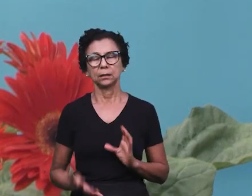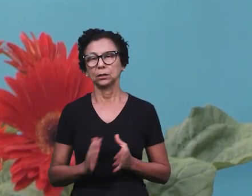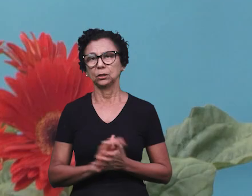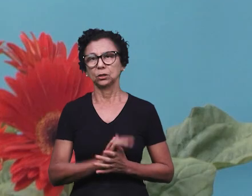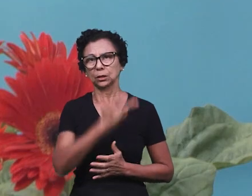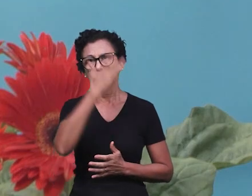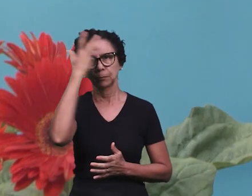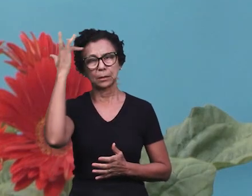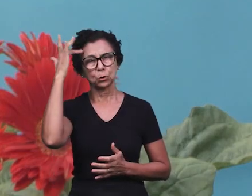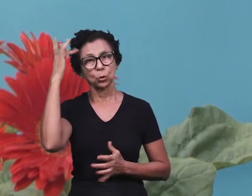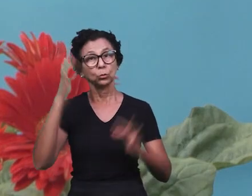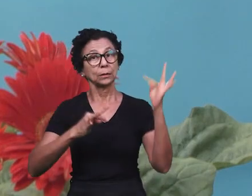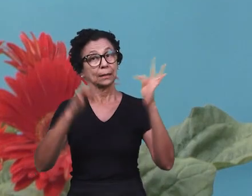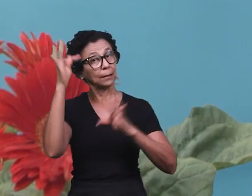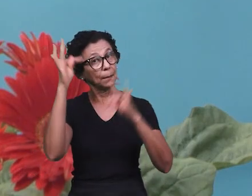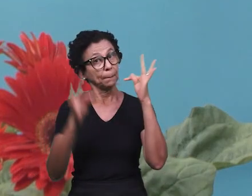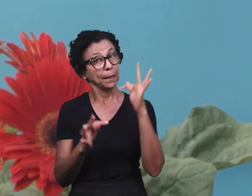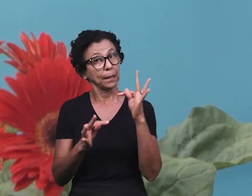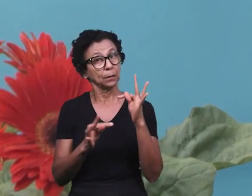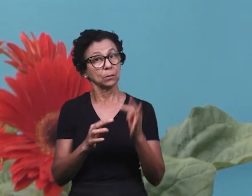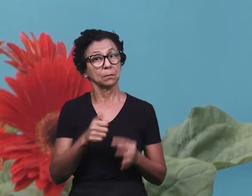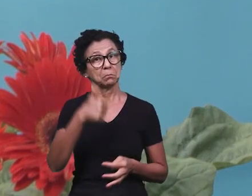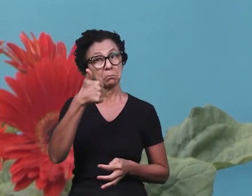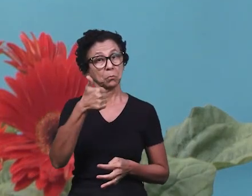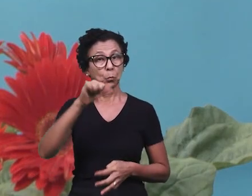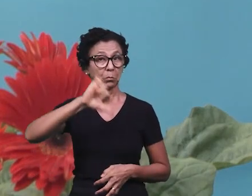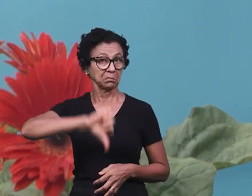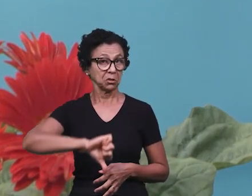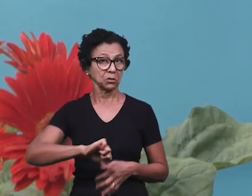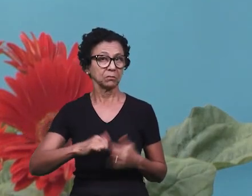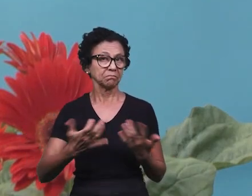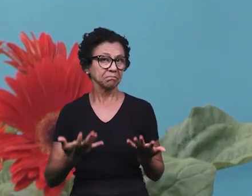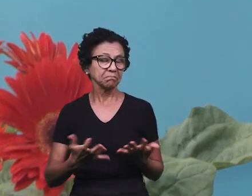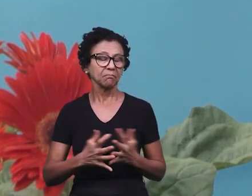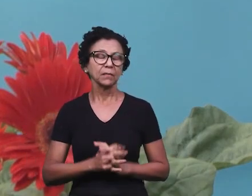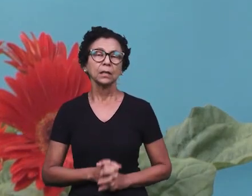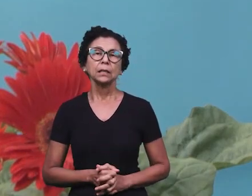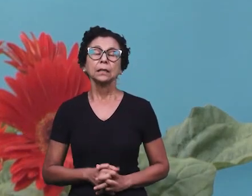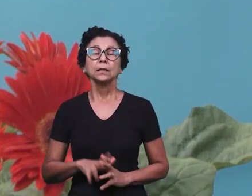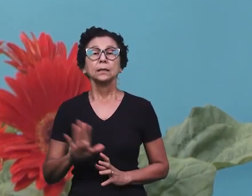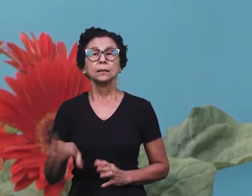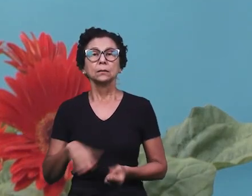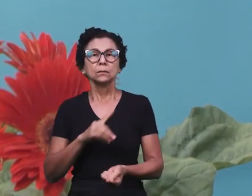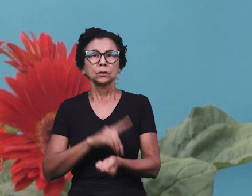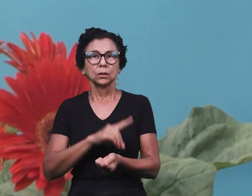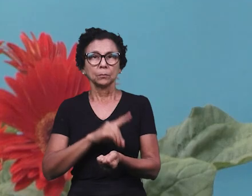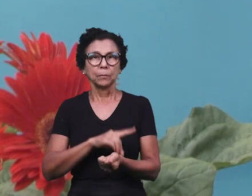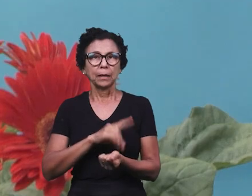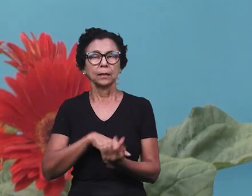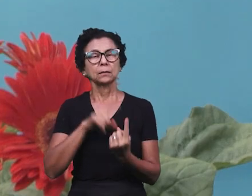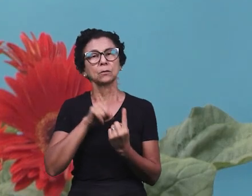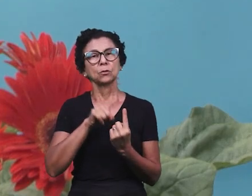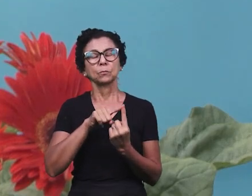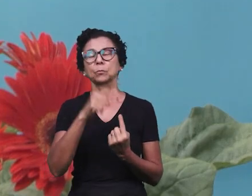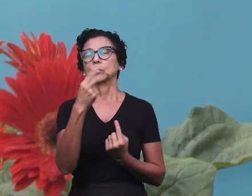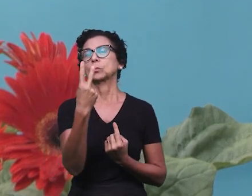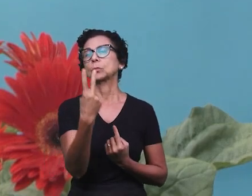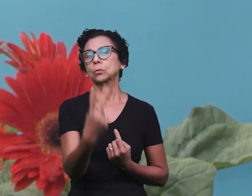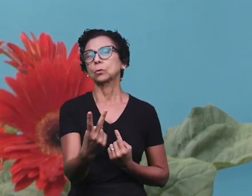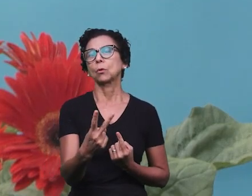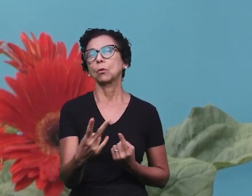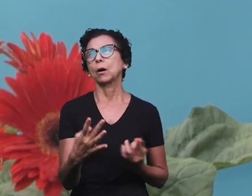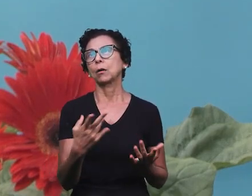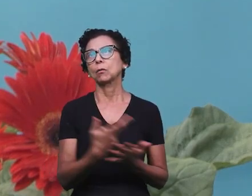resposta terapêutica desse paciente. O diabetes do tipo 2 já é um diabetes que